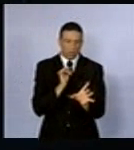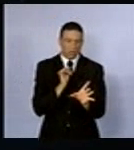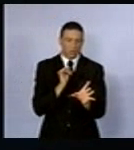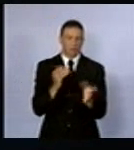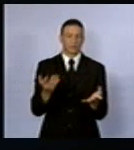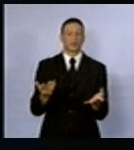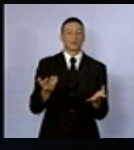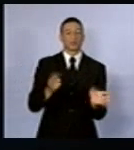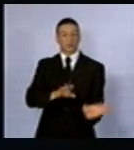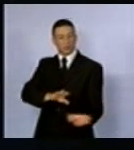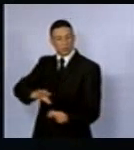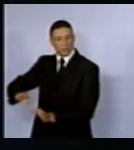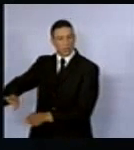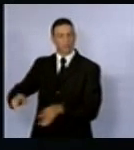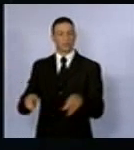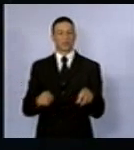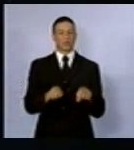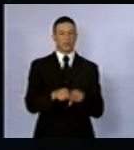e que